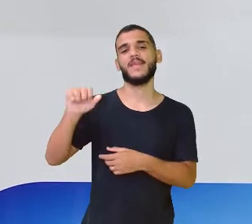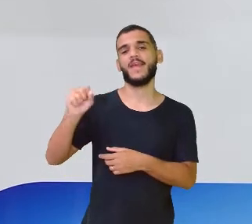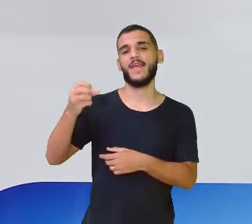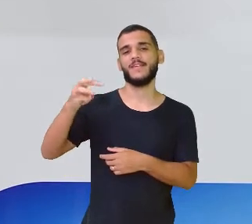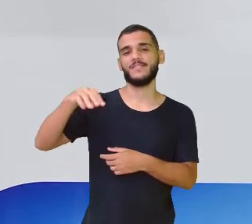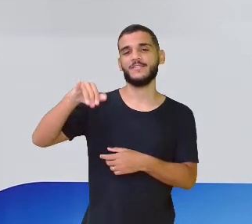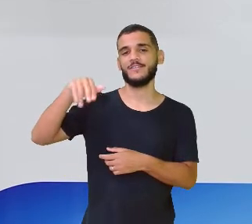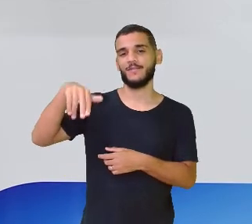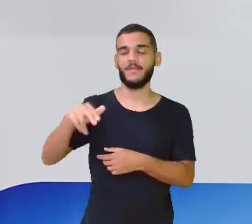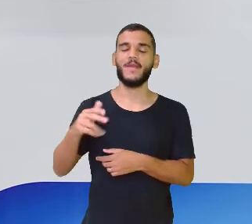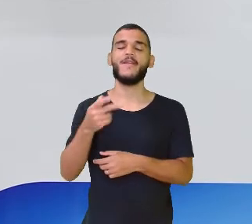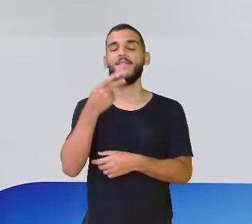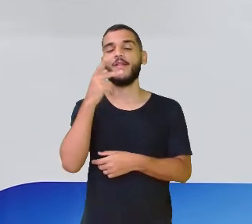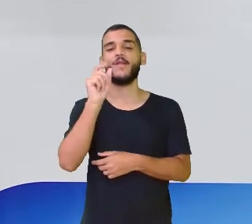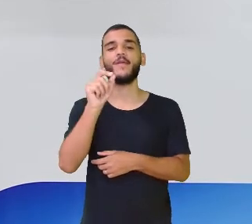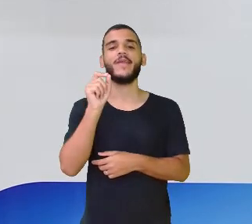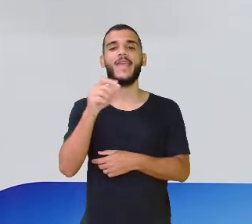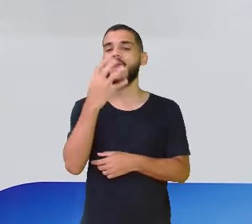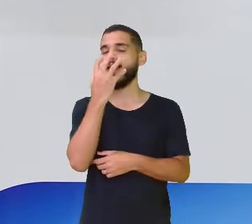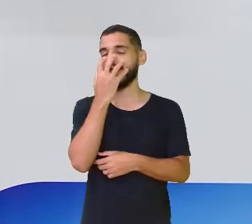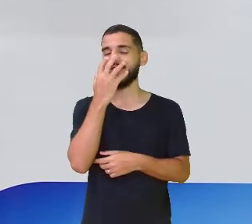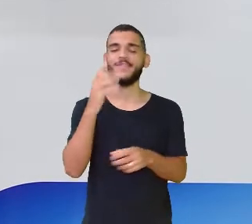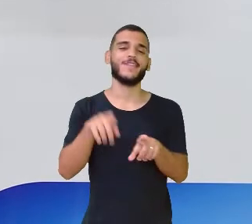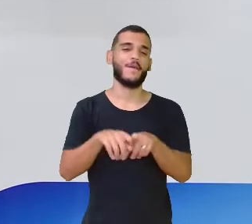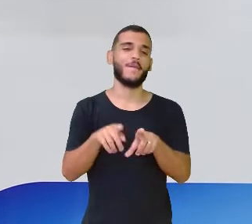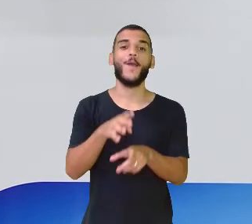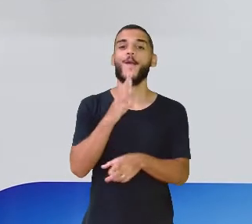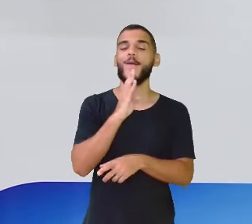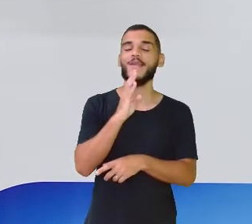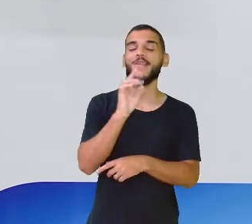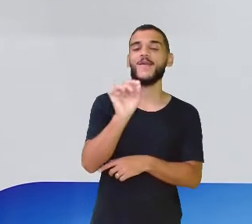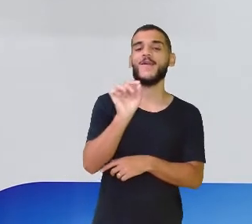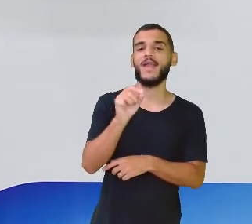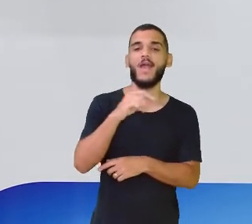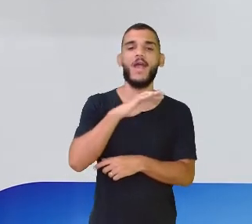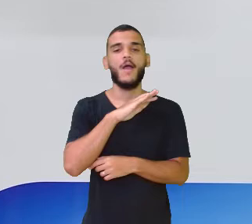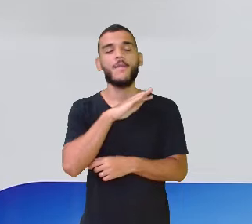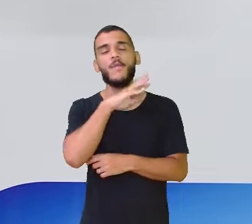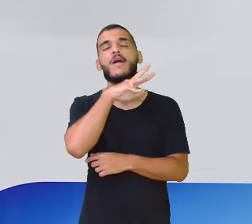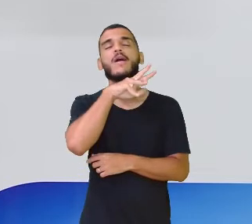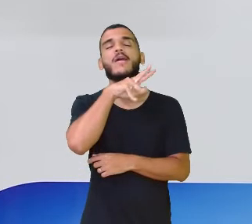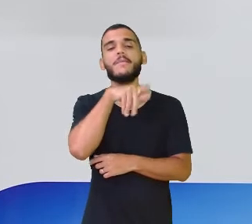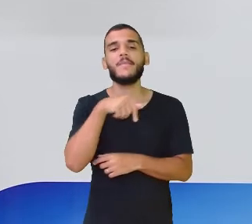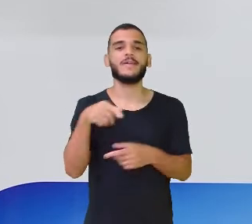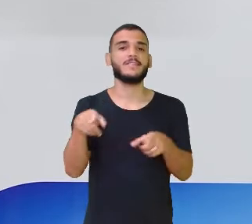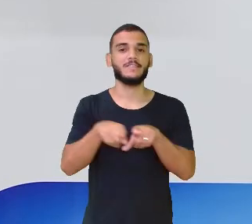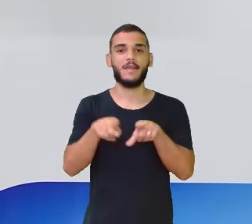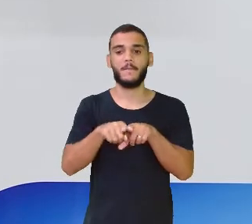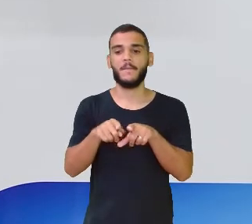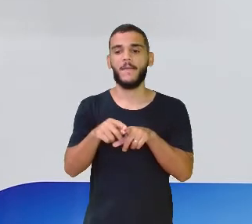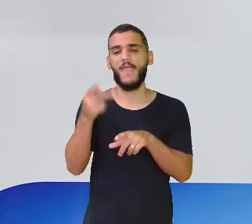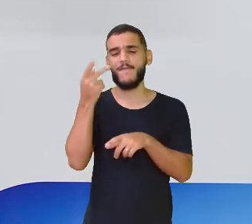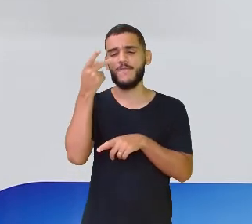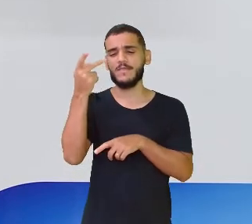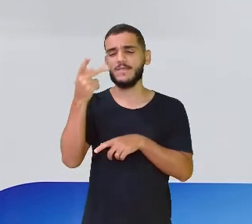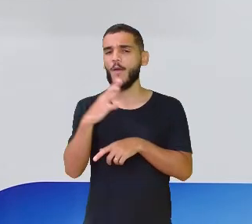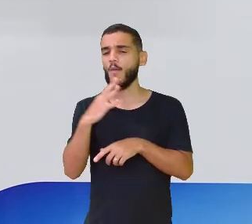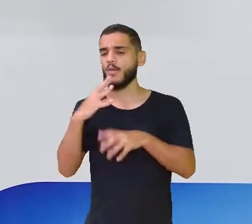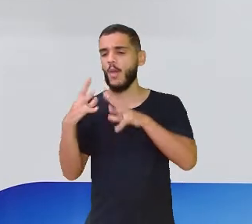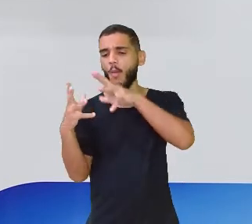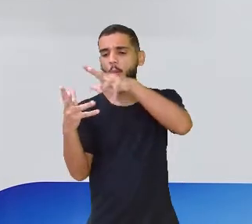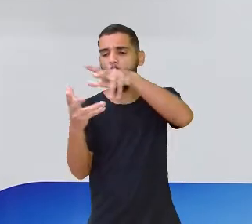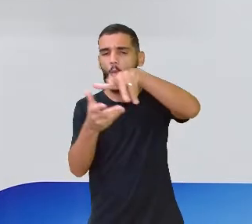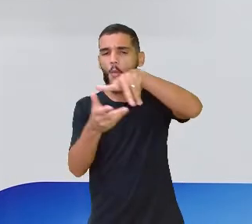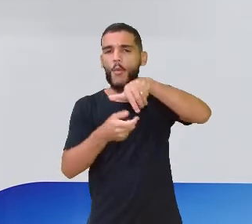eu acho interessante a gente conhecer um pouco sobre os animais e fazer esse giro no globo. Nas próximas aulas que eu trazer sobre os animais, eu vou mostrar para vocês